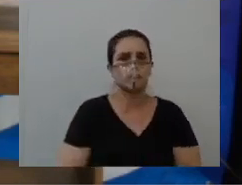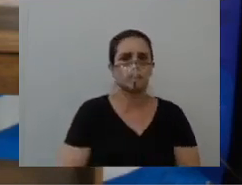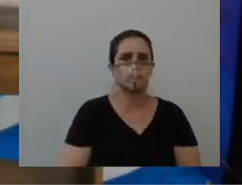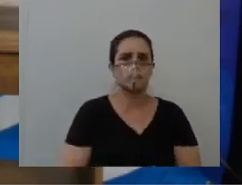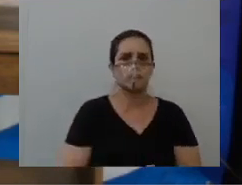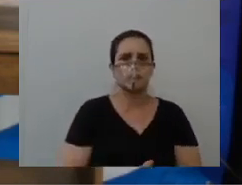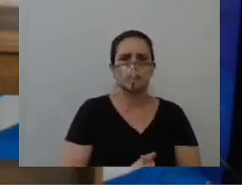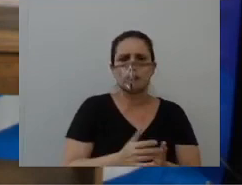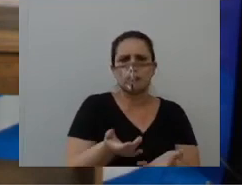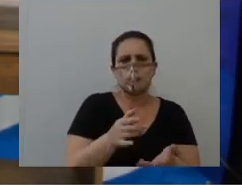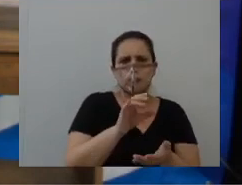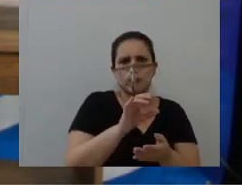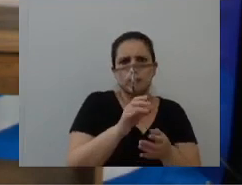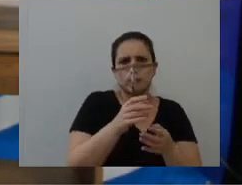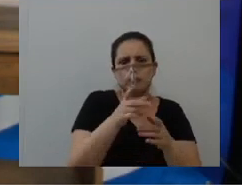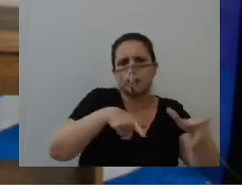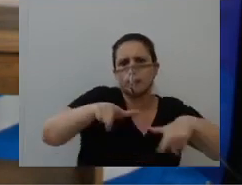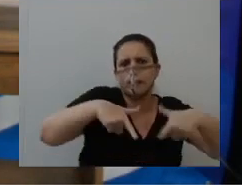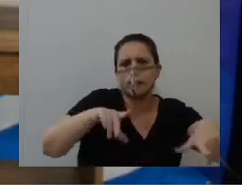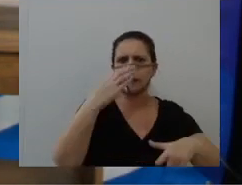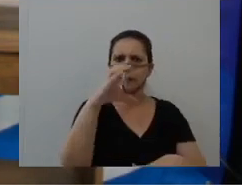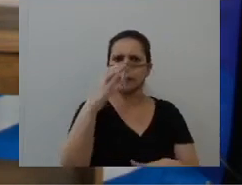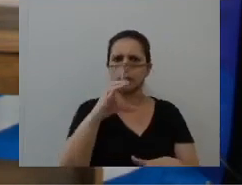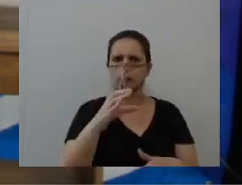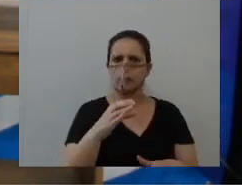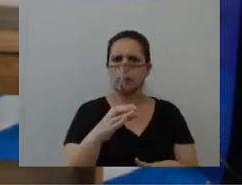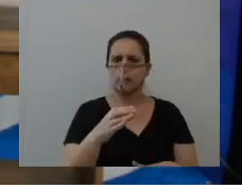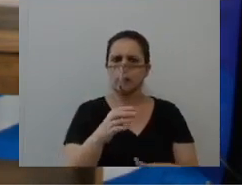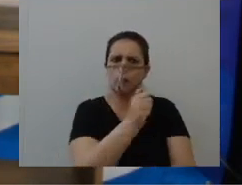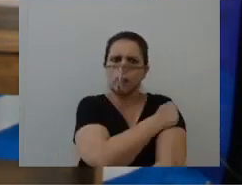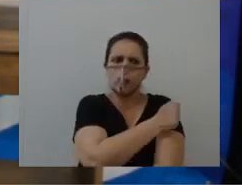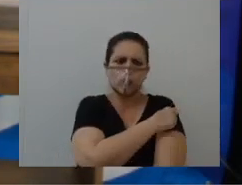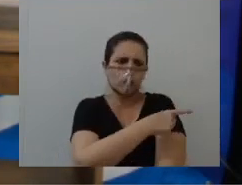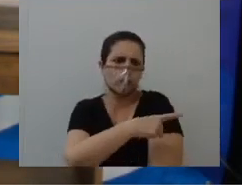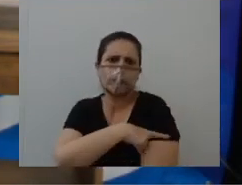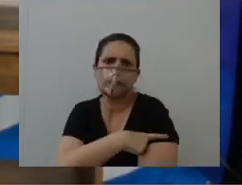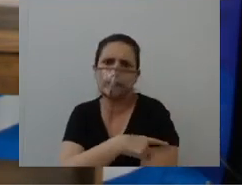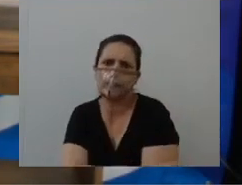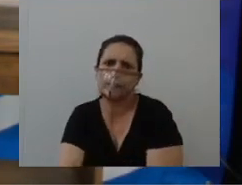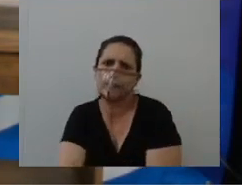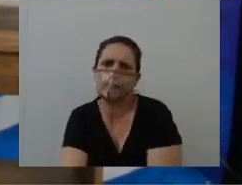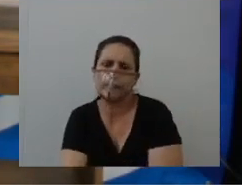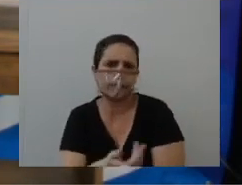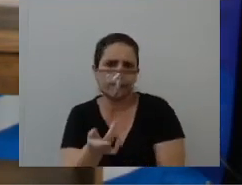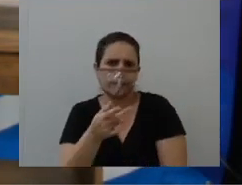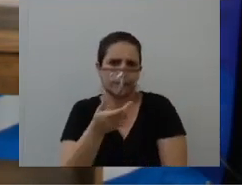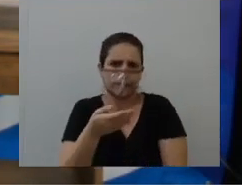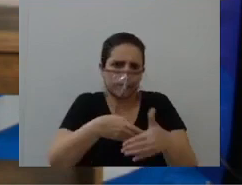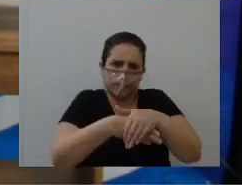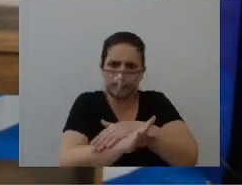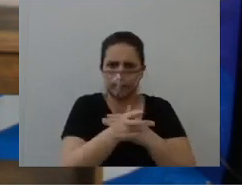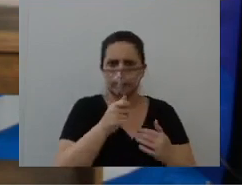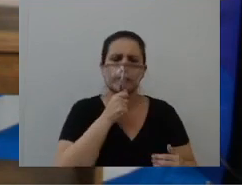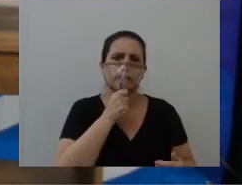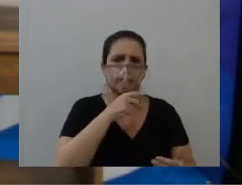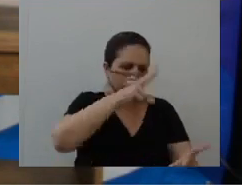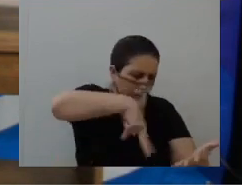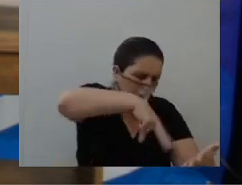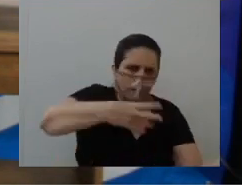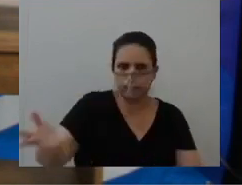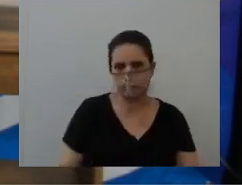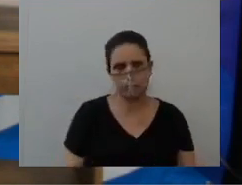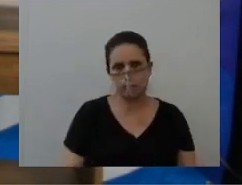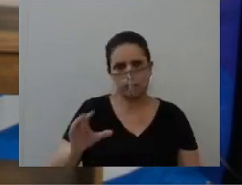artigo científico, um aluno de primeiro ano não vai ler, não tem o hábito de ler um artigo científico. Está entendendo? Então o gênero textual a gente tem